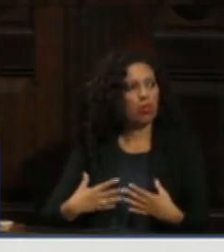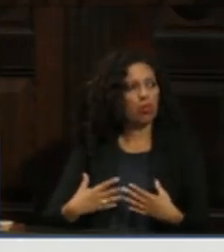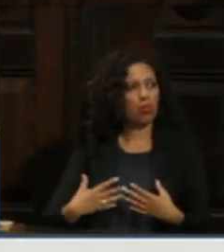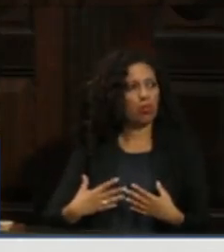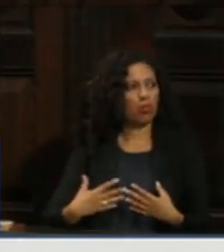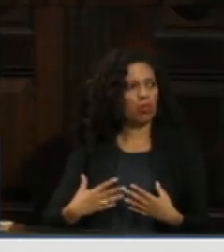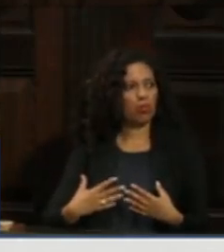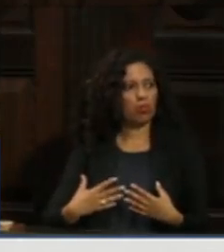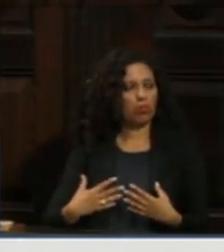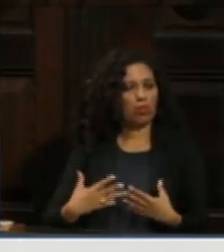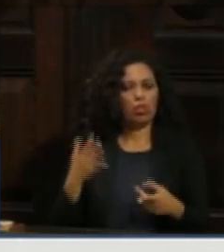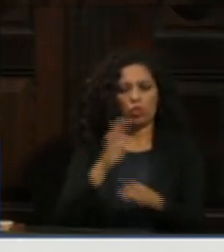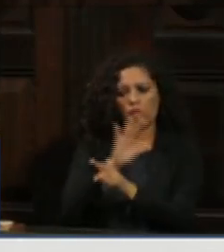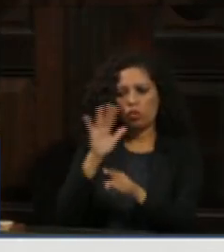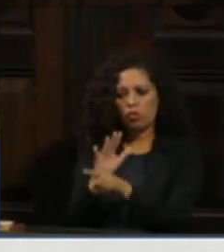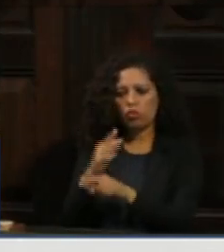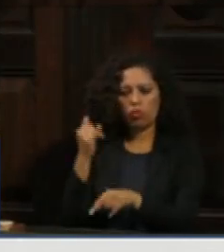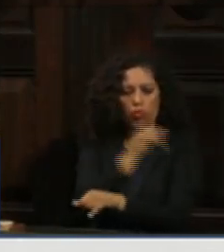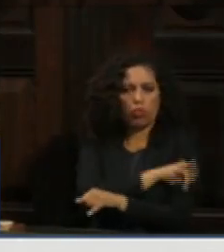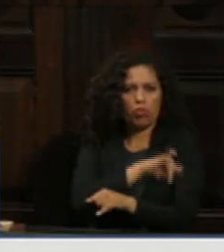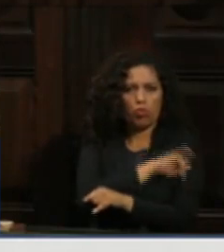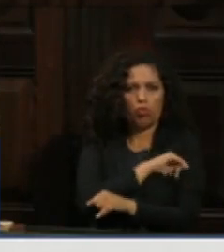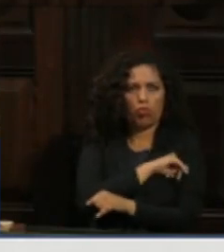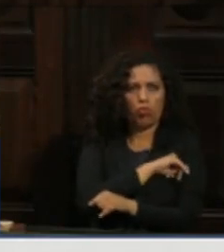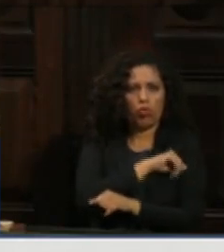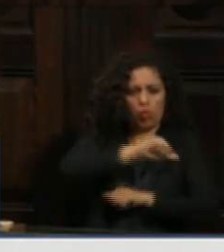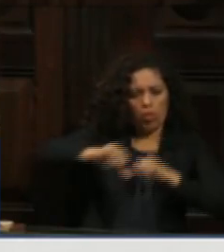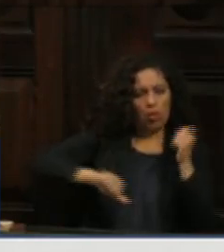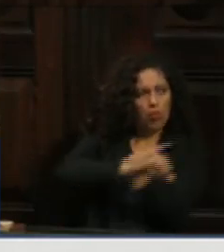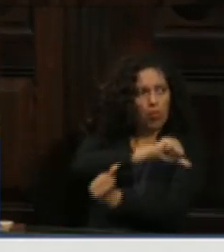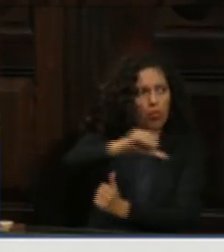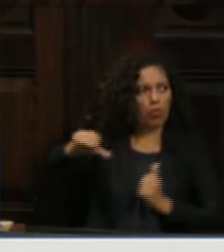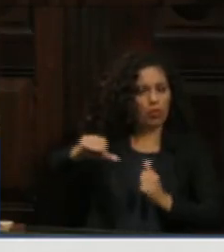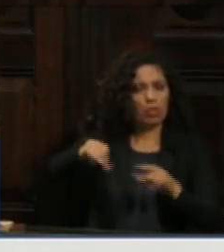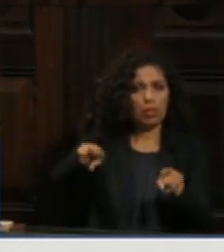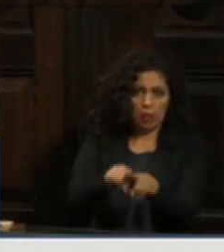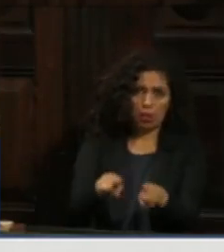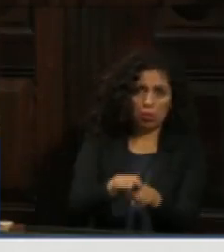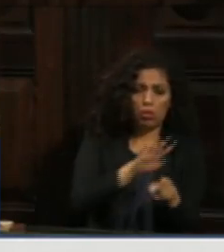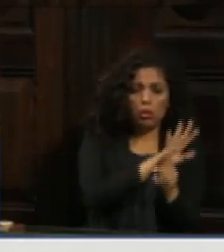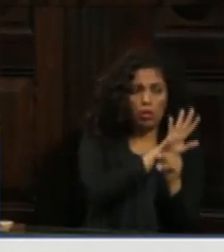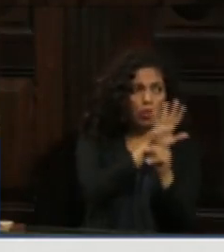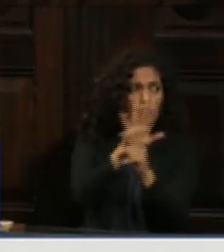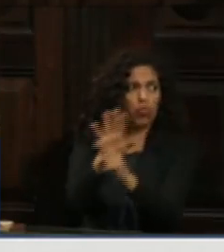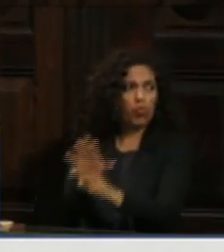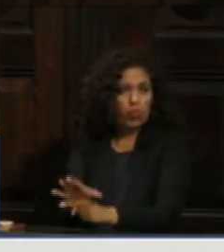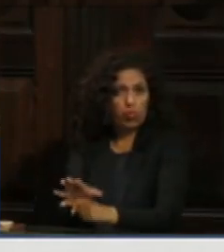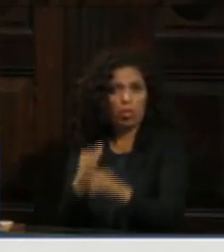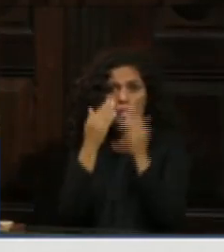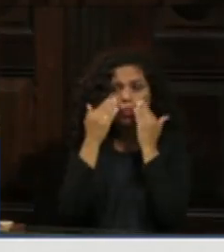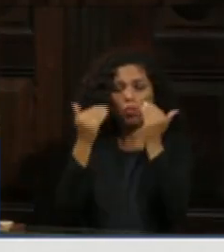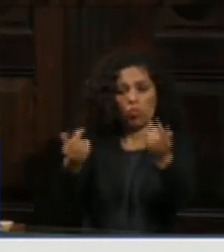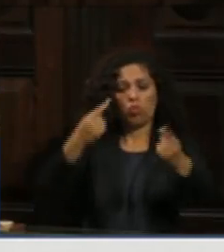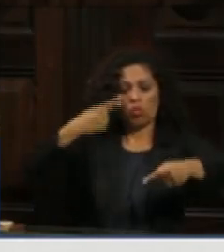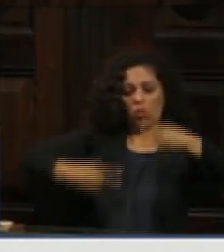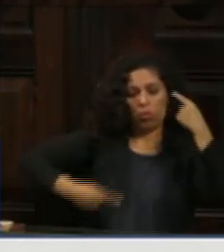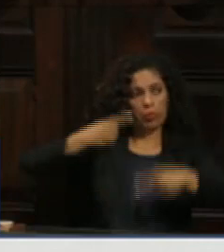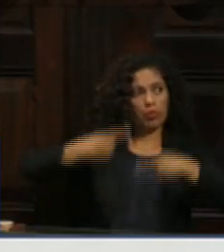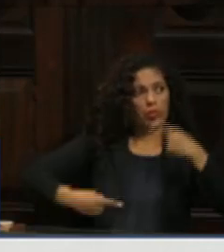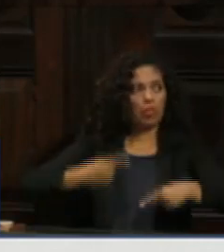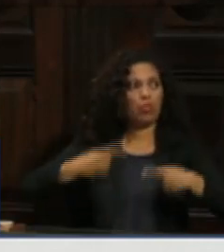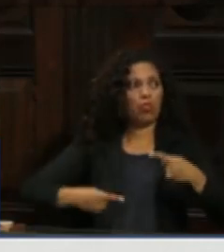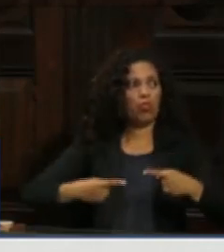comportamento. Eu dizer, deputado Anderson, a vida é um processo. A gente conhece a pessoa